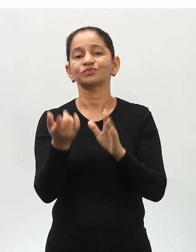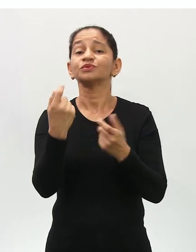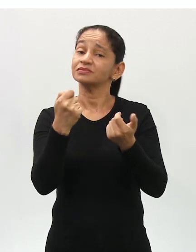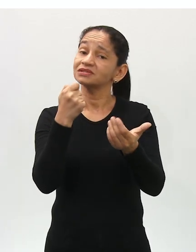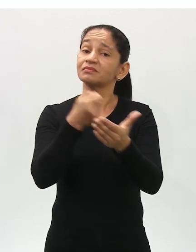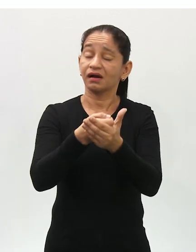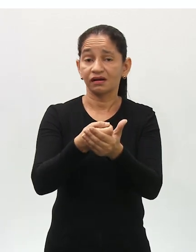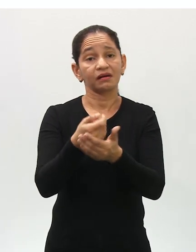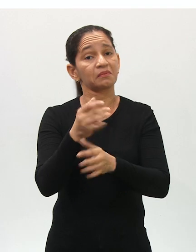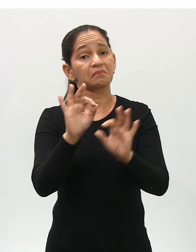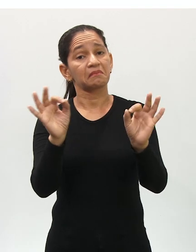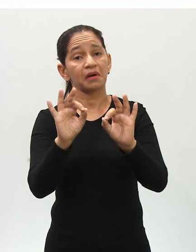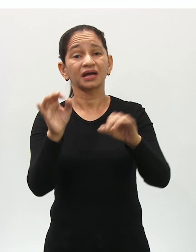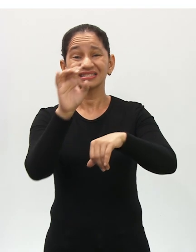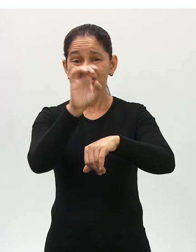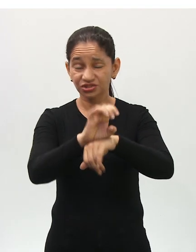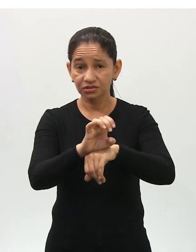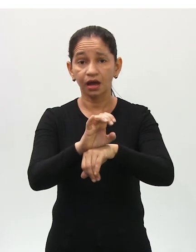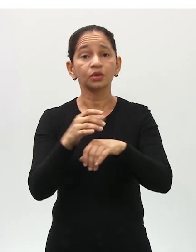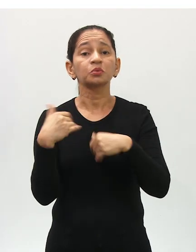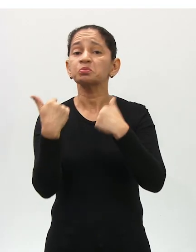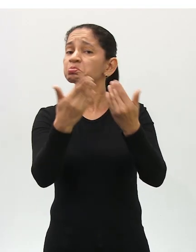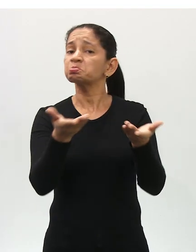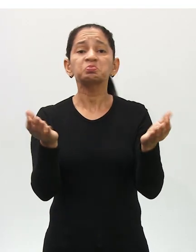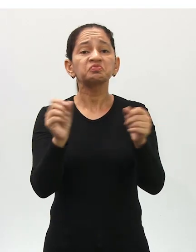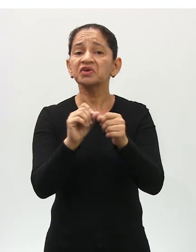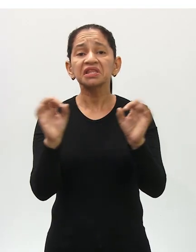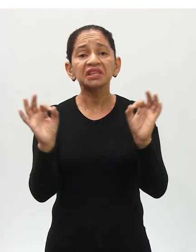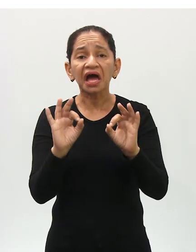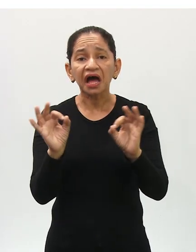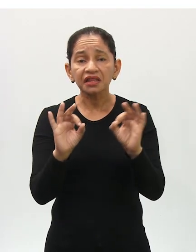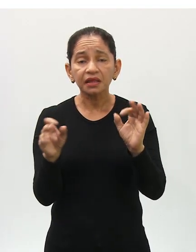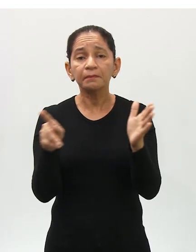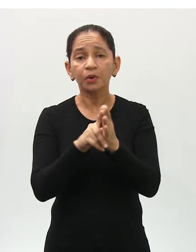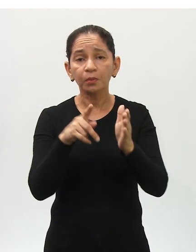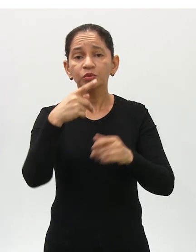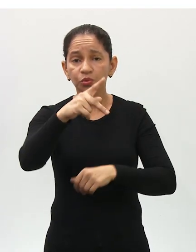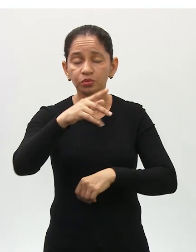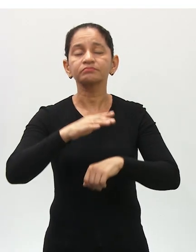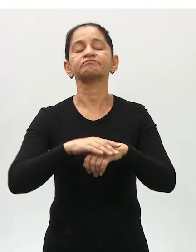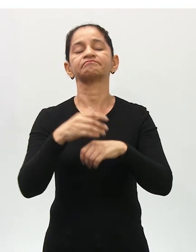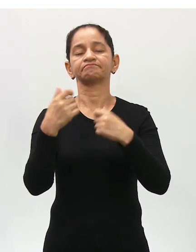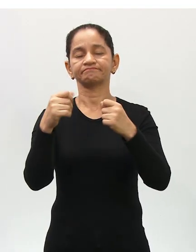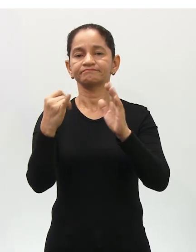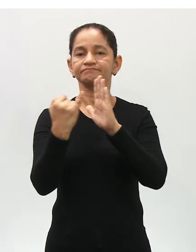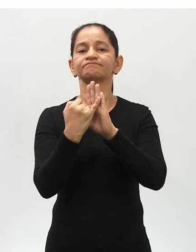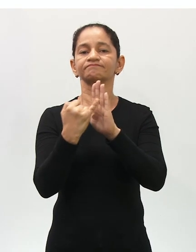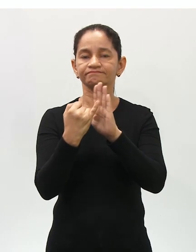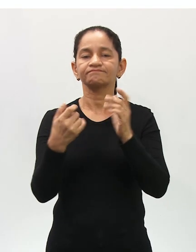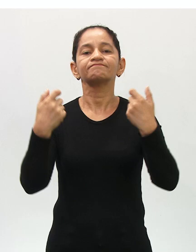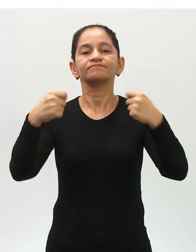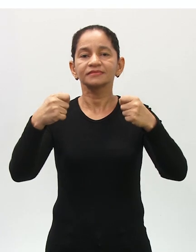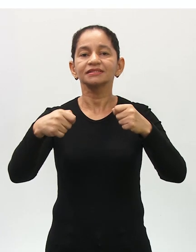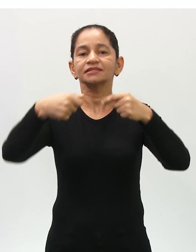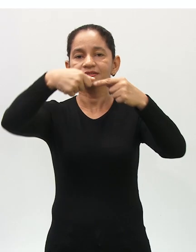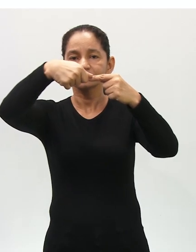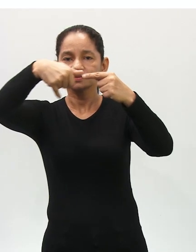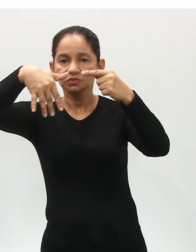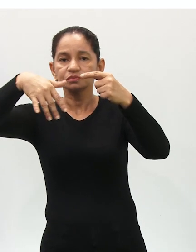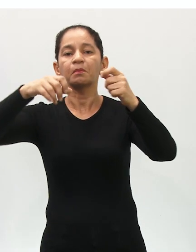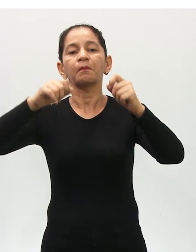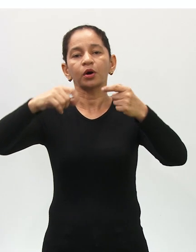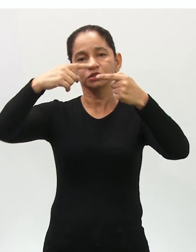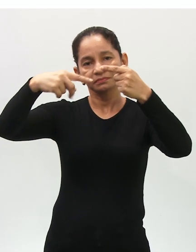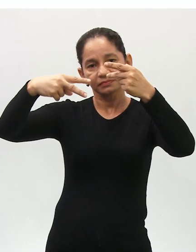paga um imposto, tá? Mesmo sem o Estado te entregar um serviço em contrapartida, tá? Então essas são as receitas derivadas que o Estado